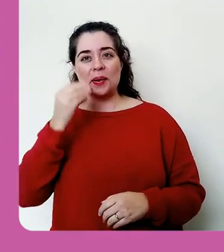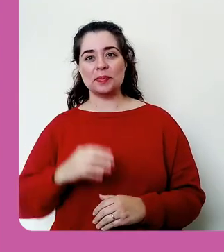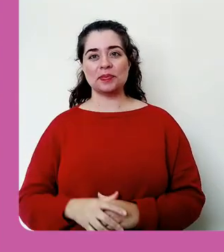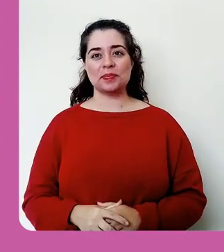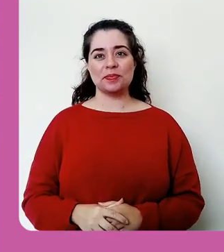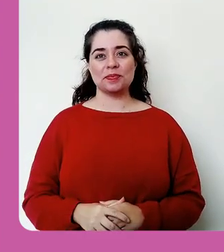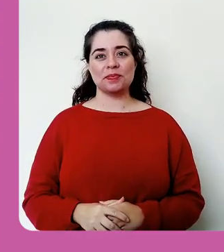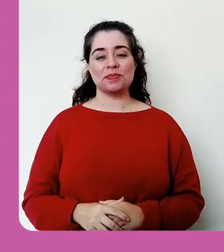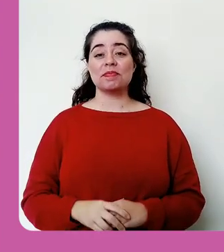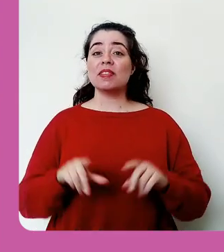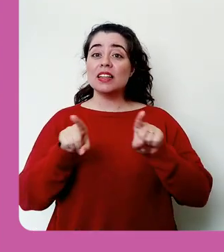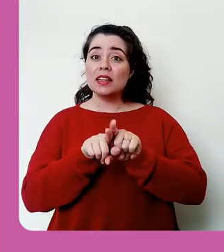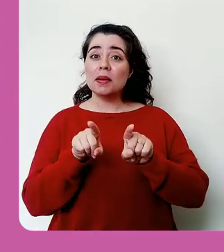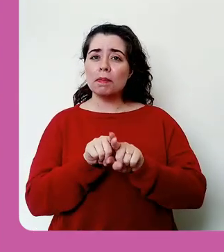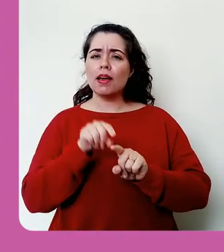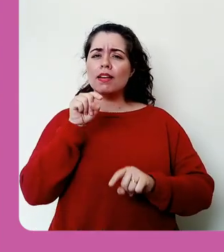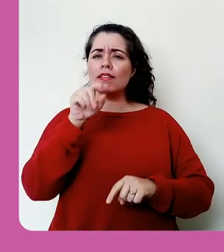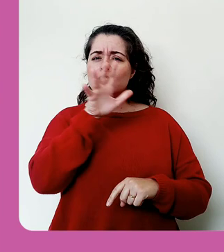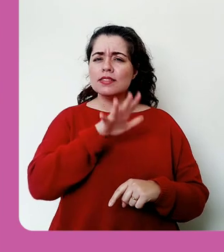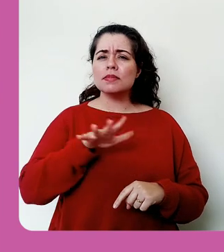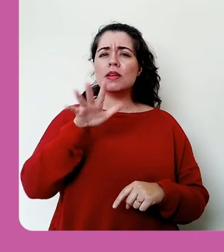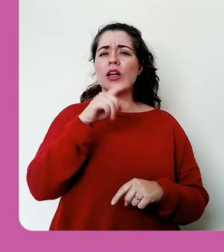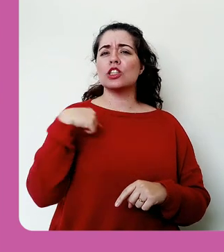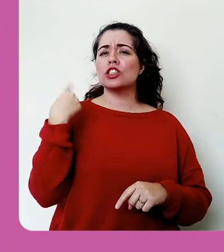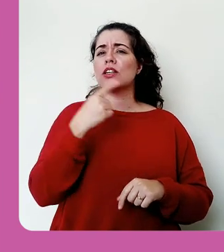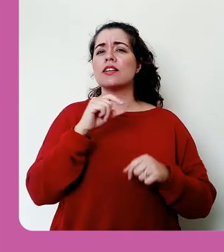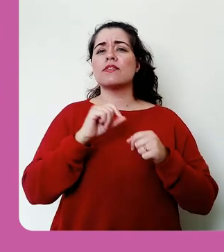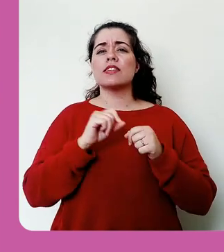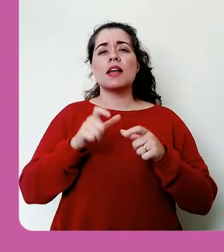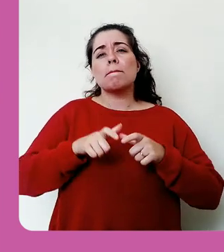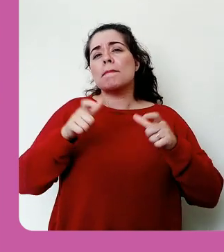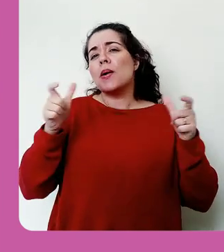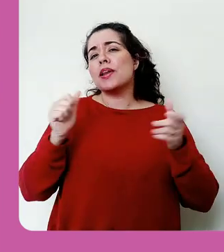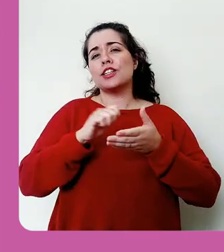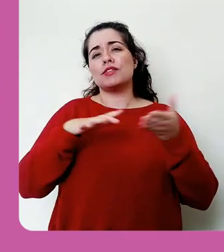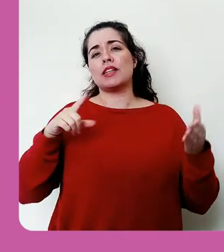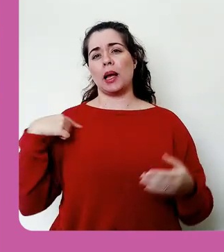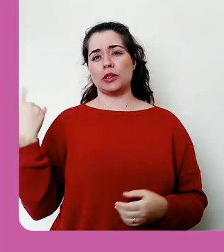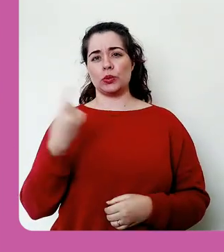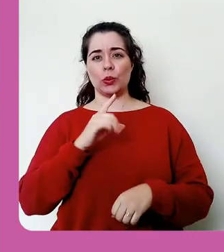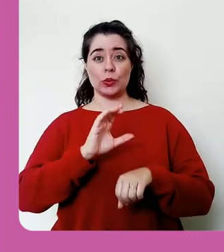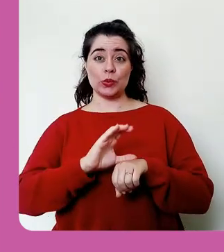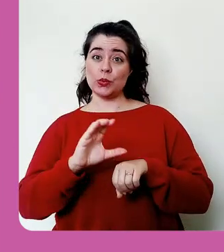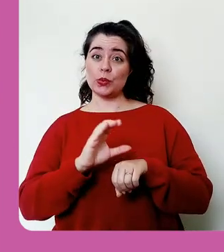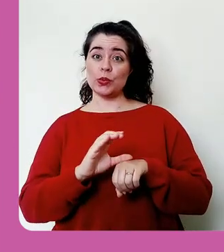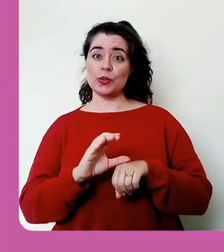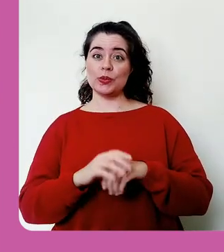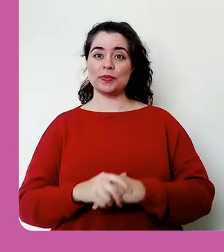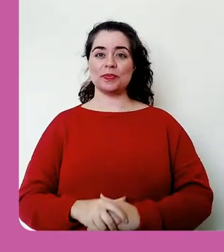você, certo? E é neste espaço que nós realizaremos a maioria